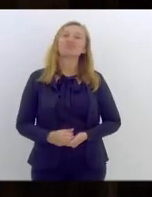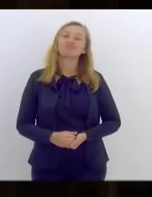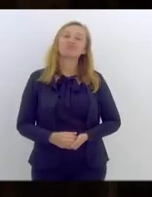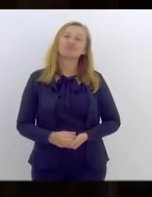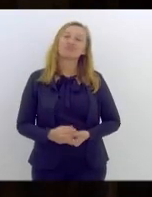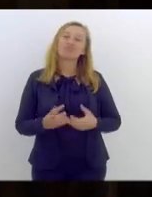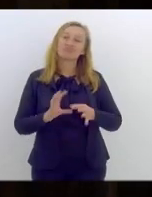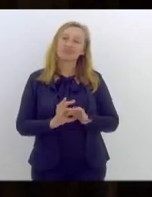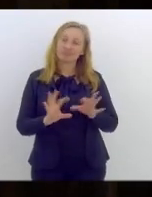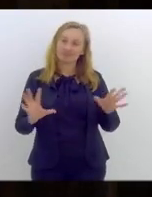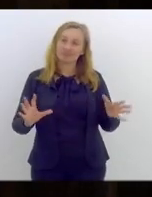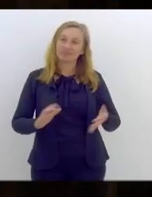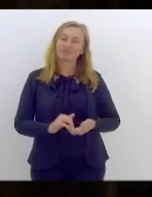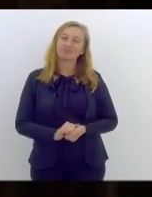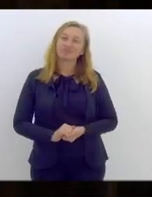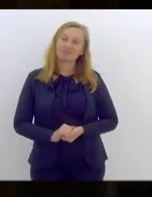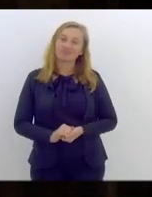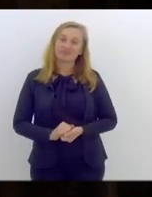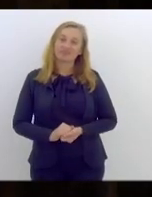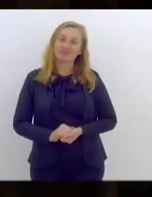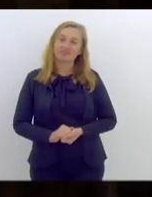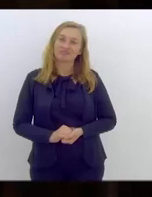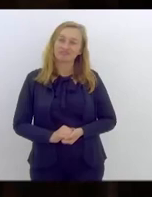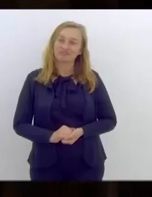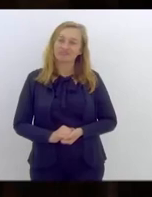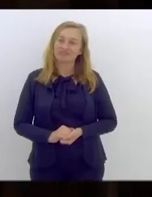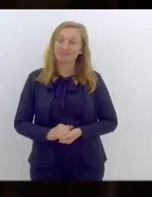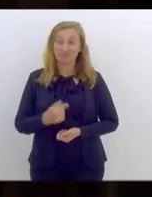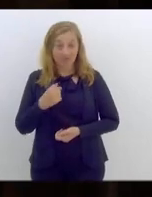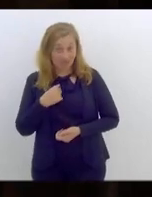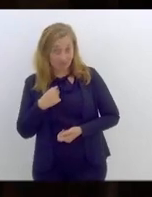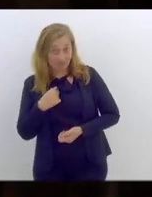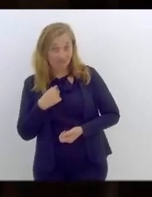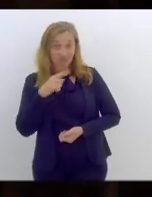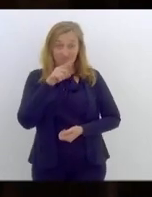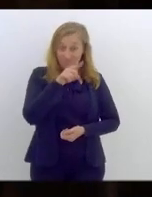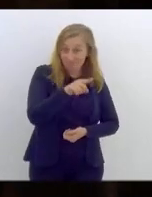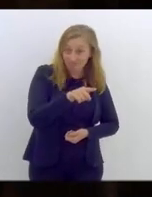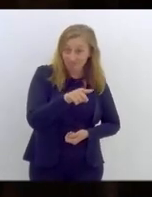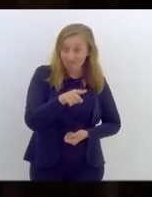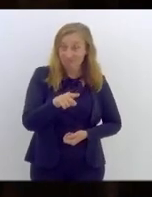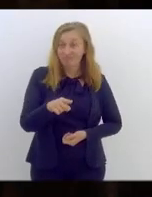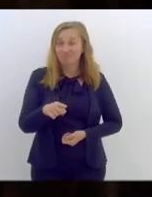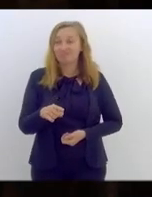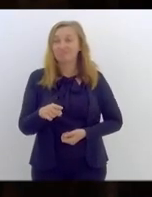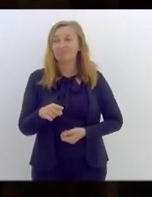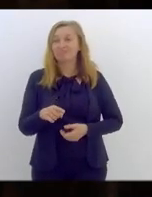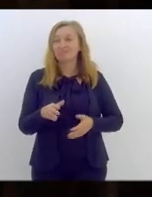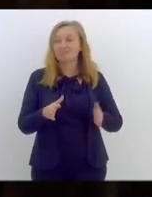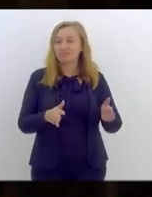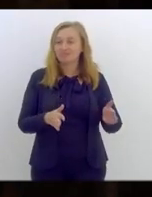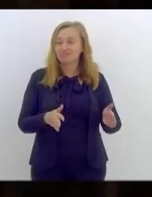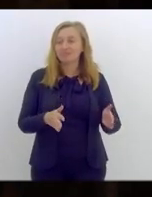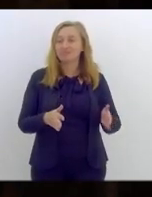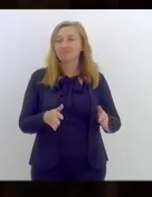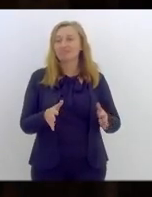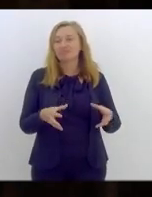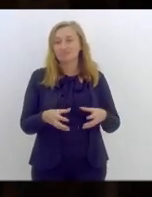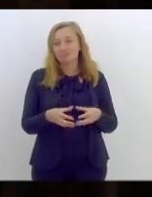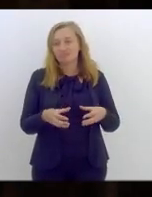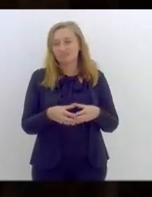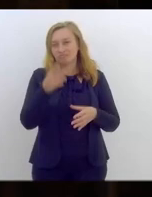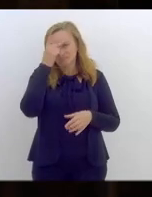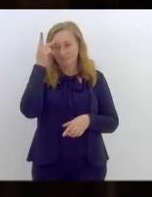muitas pessoas, como eu, como ela, que vem de classe trabalhadora.